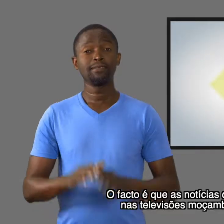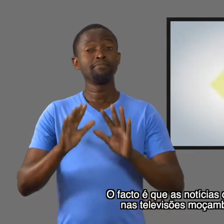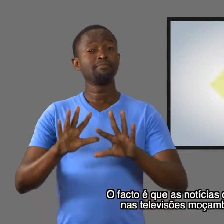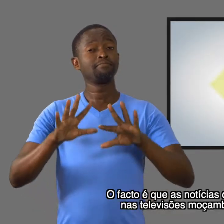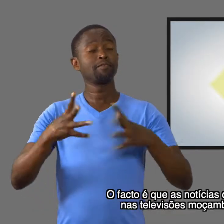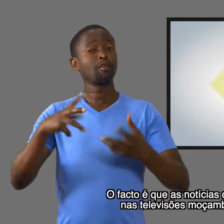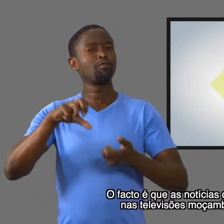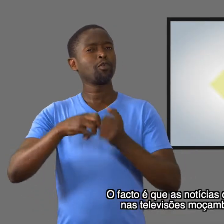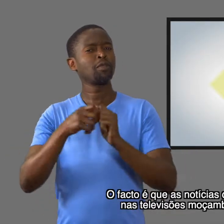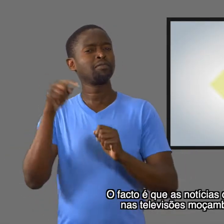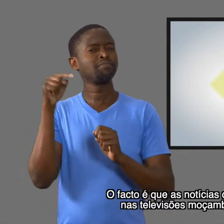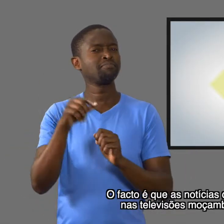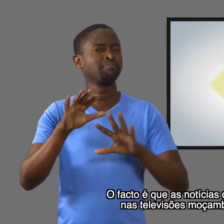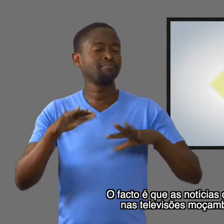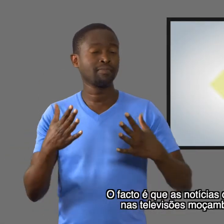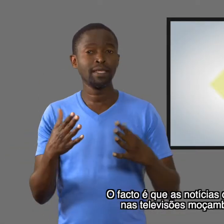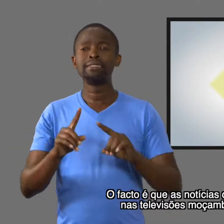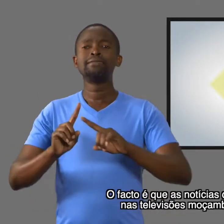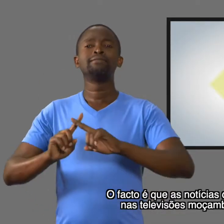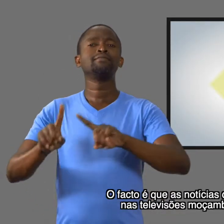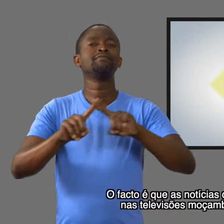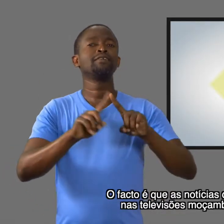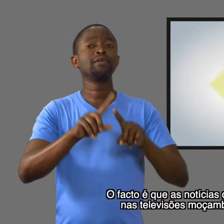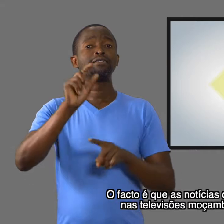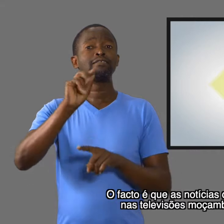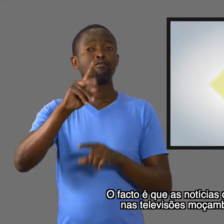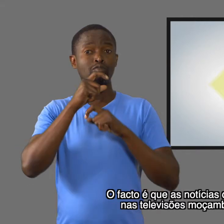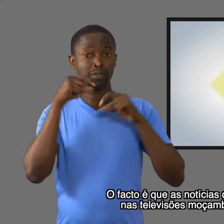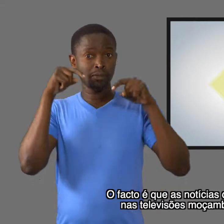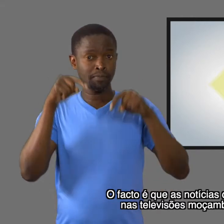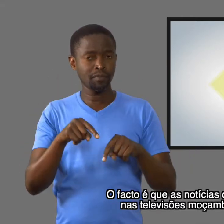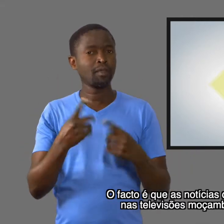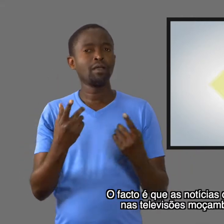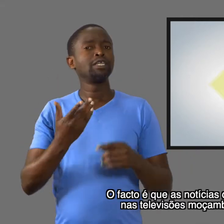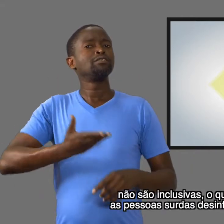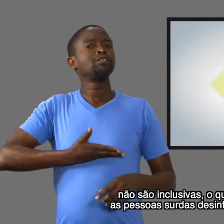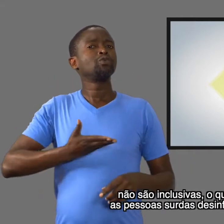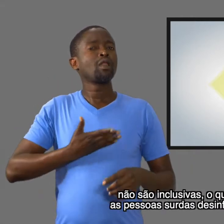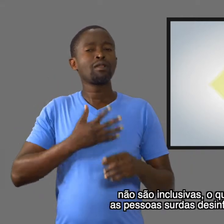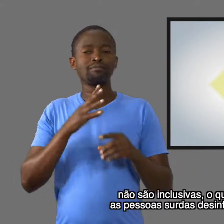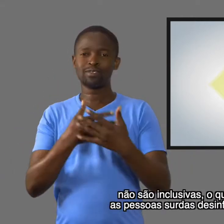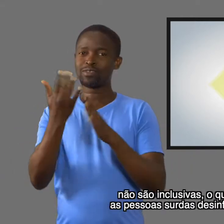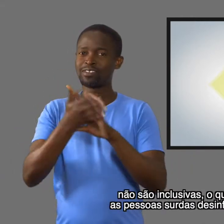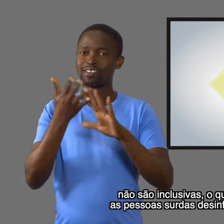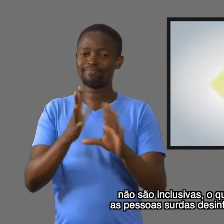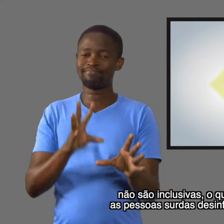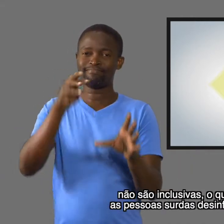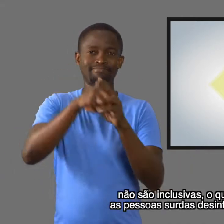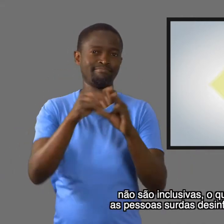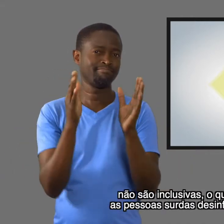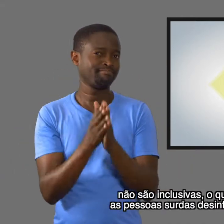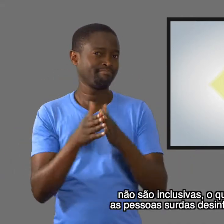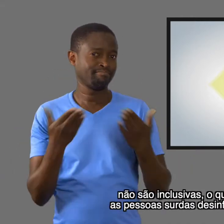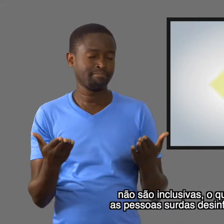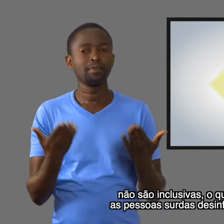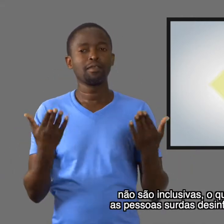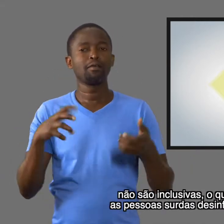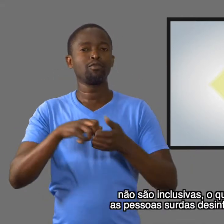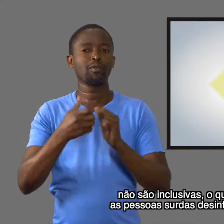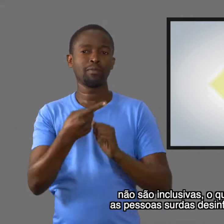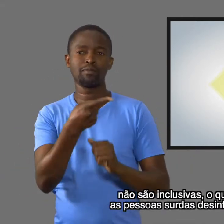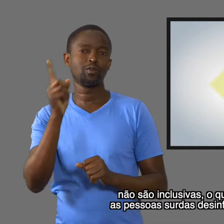o fato é que as notícias divulgadas nas revisões nos americanas não são inclusivas porquê dessas